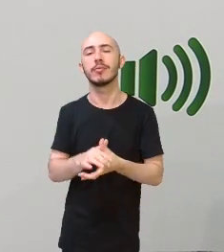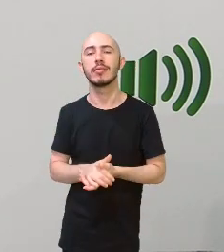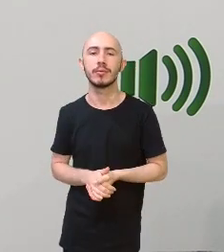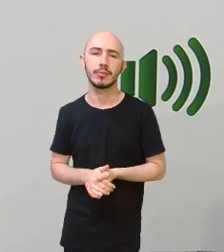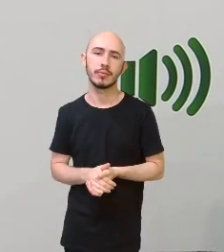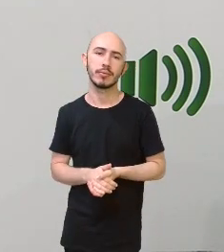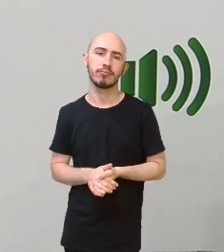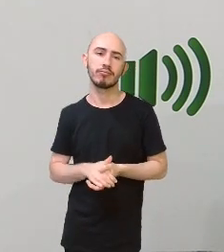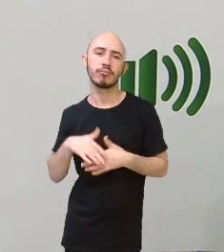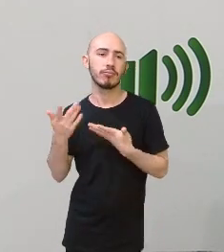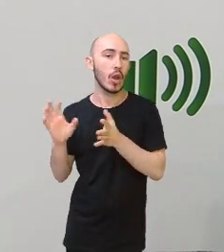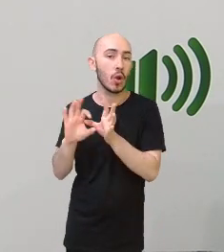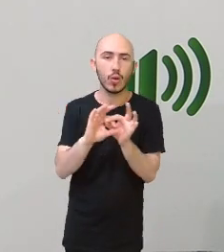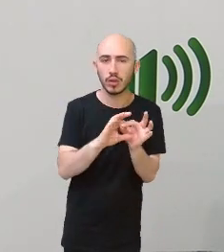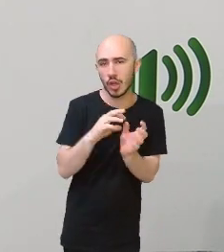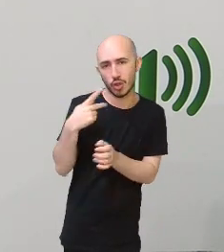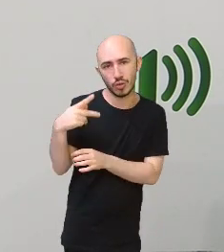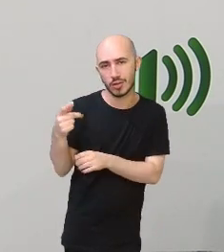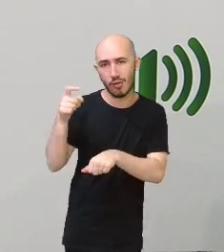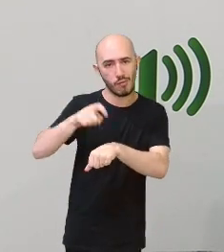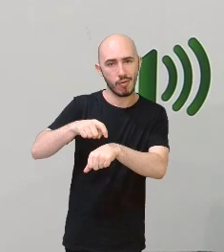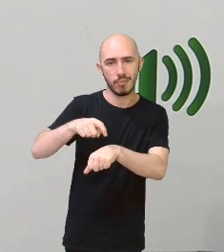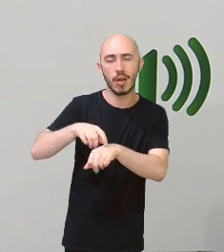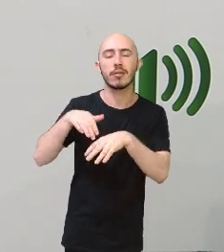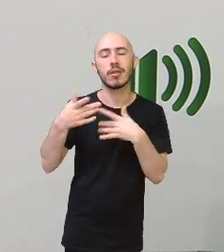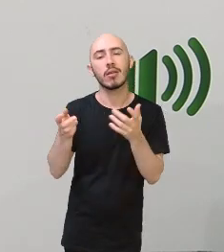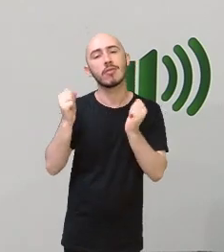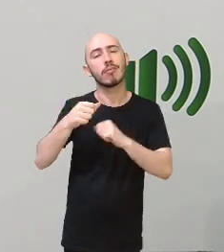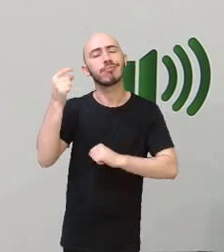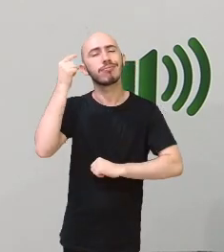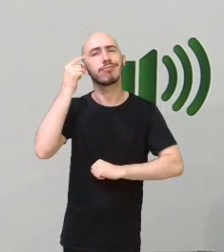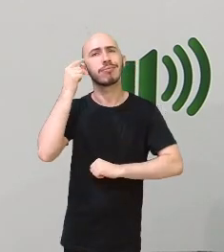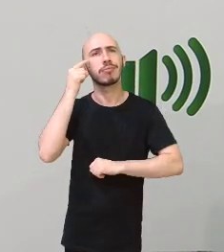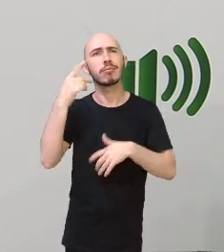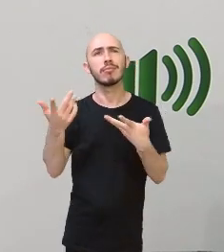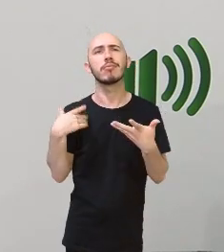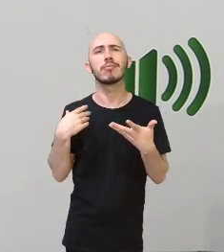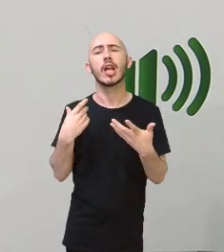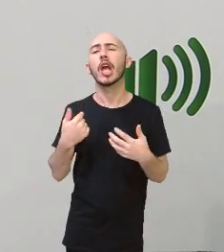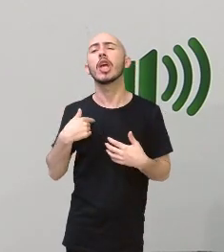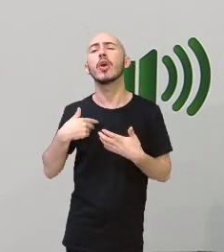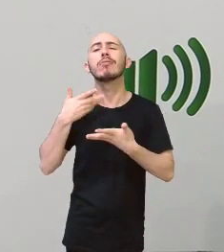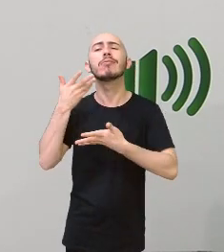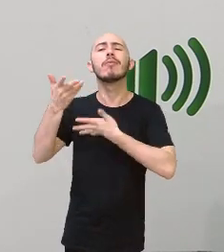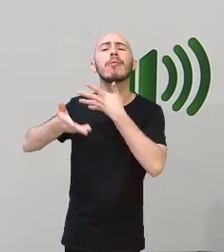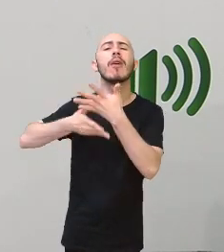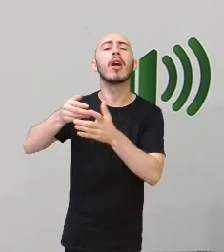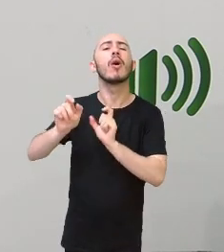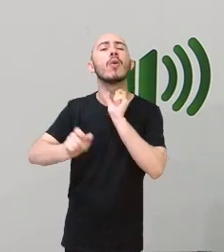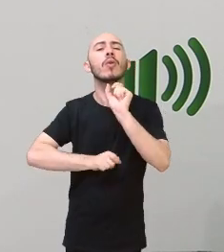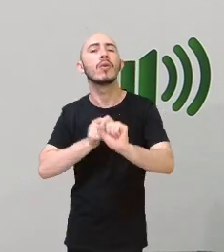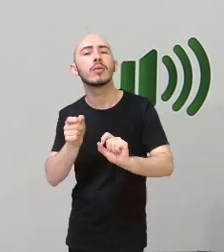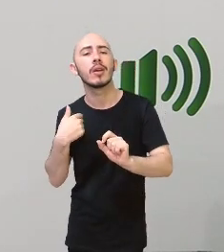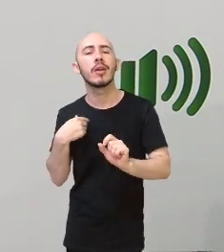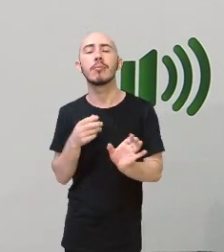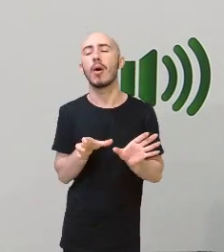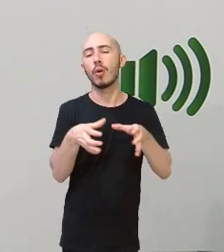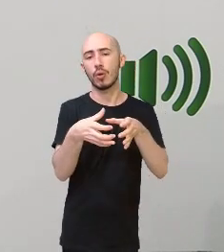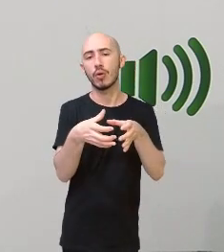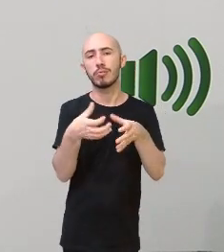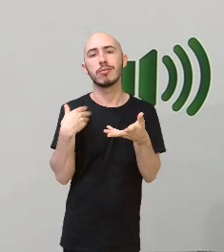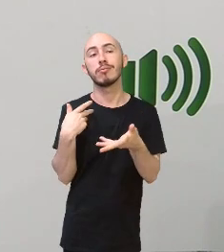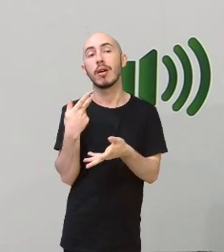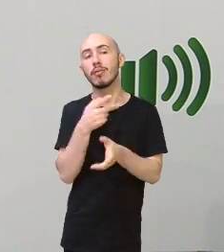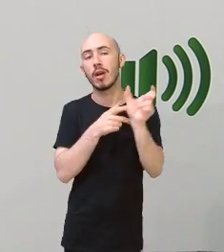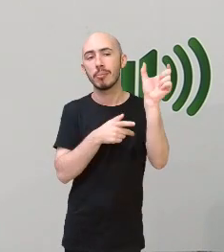adapta ao que você quis dizer naquele momento. Aí você vai pensar, que mensagem eu quis passar para o grupo, para